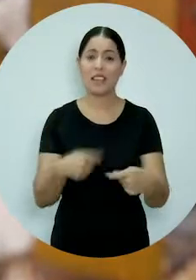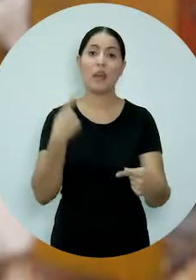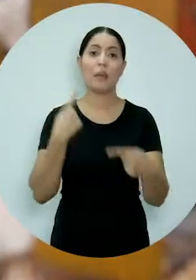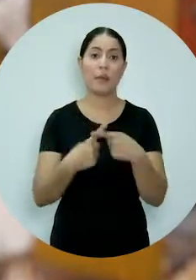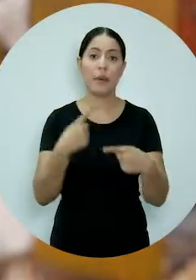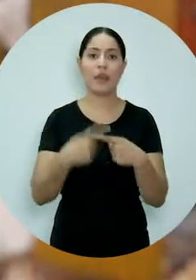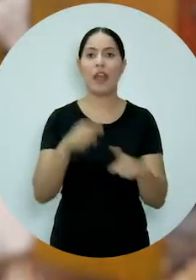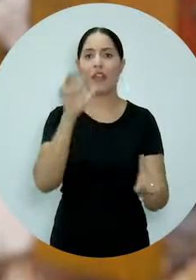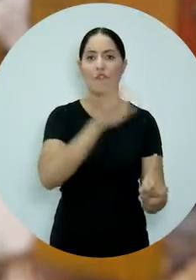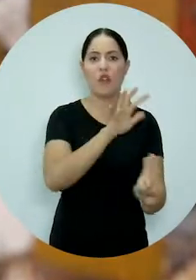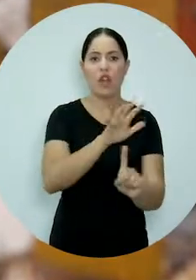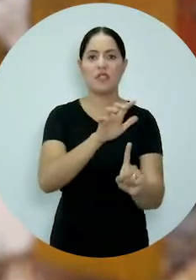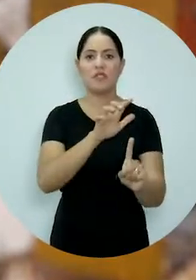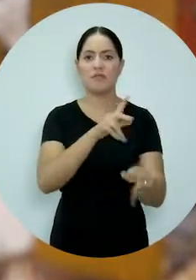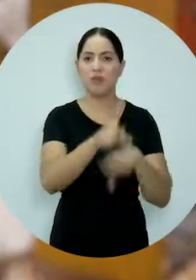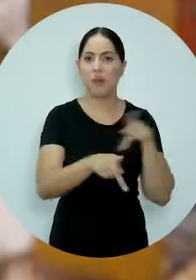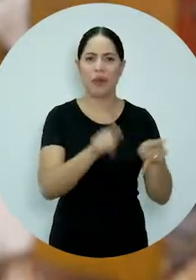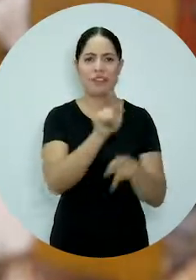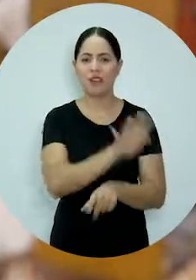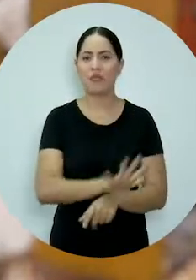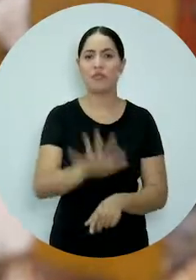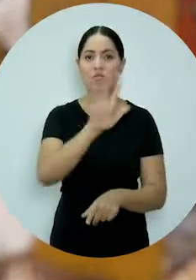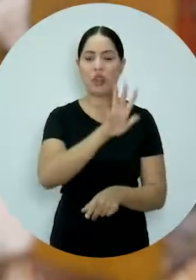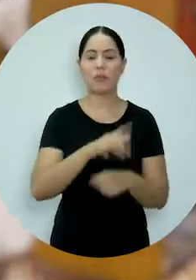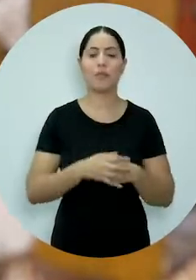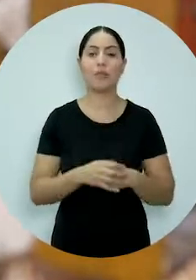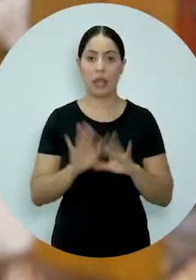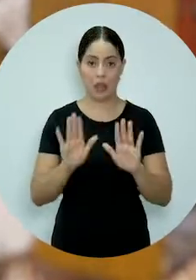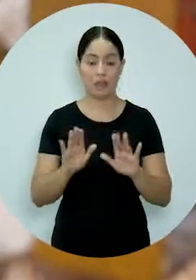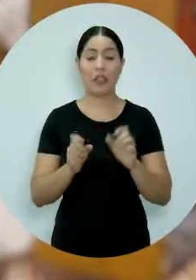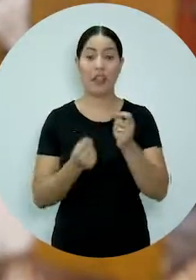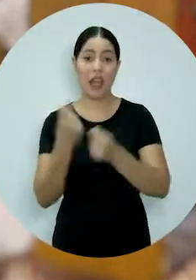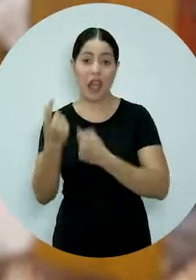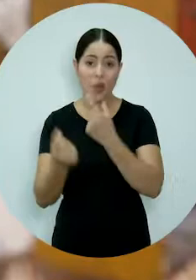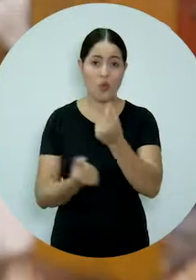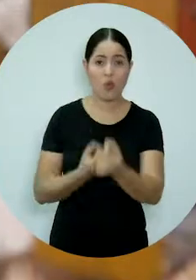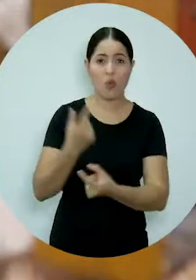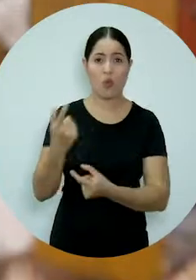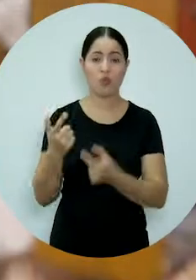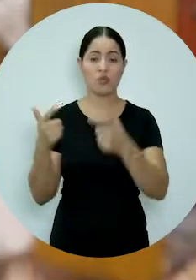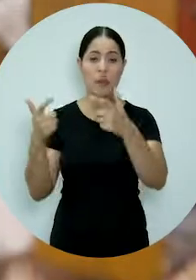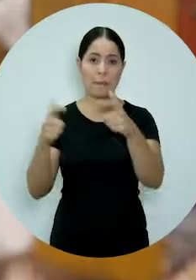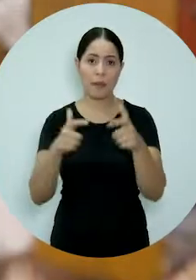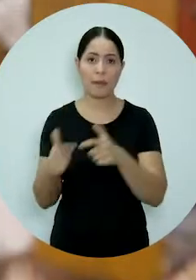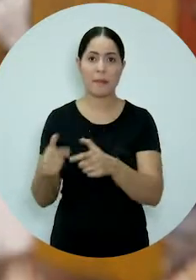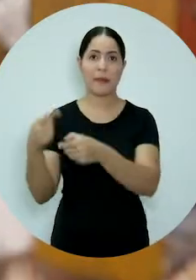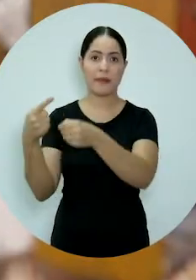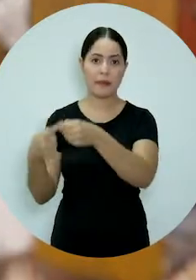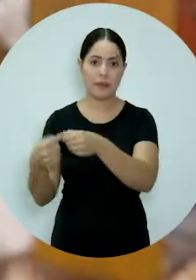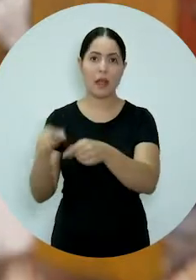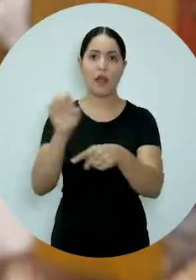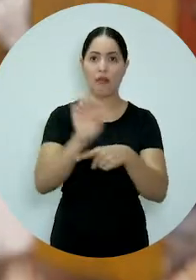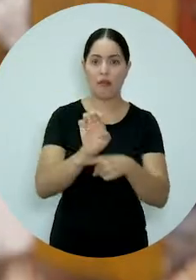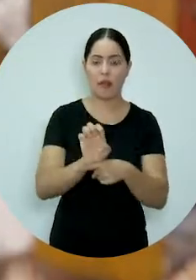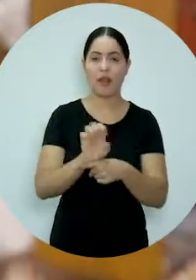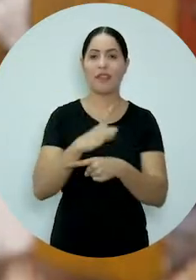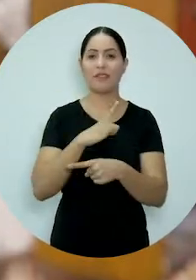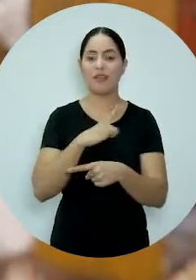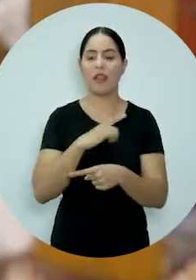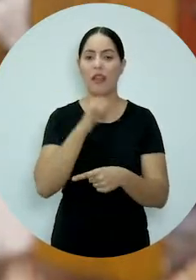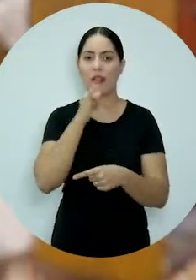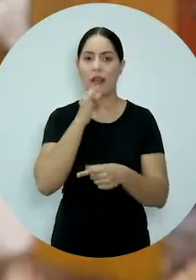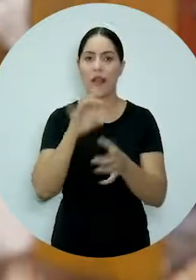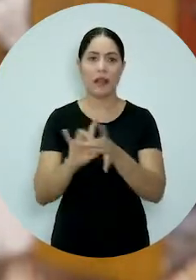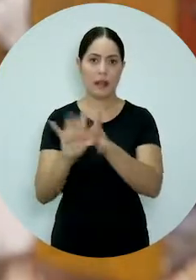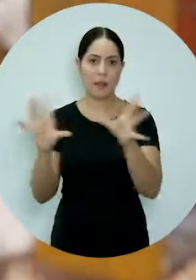a todos. Em alguns estados, em alguns municípios, existe licenciamento ambiental para, por